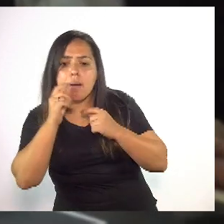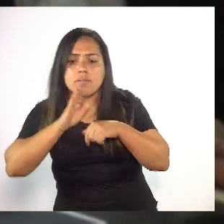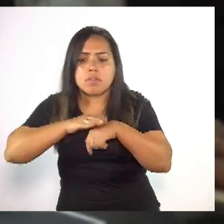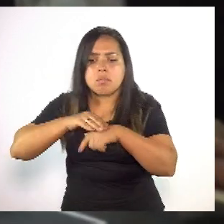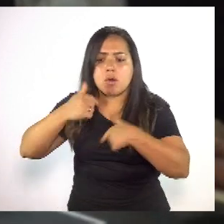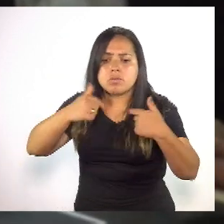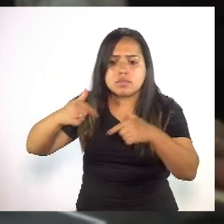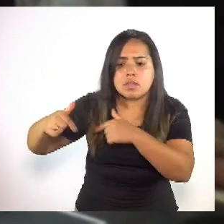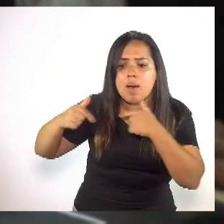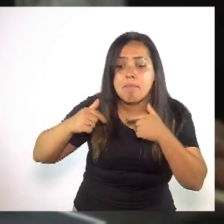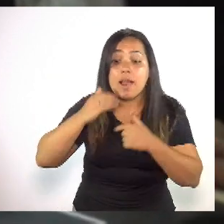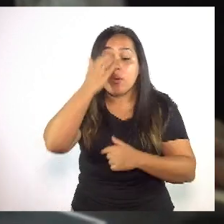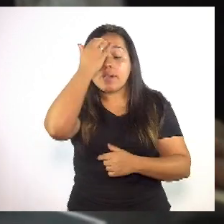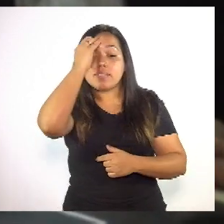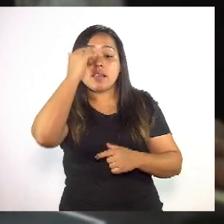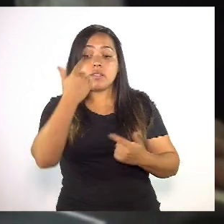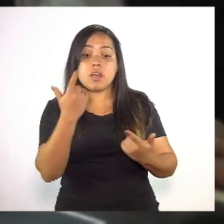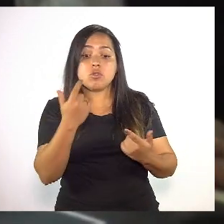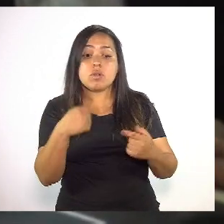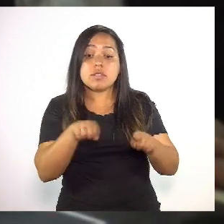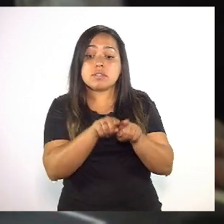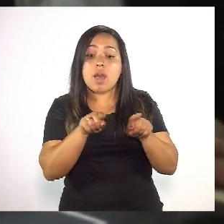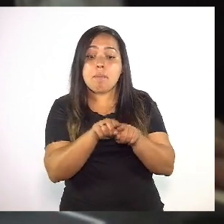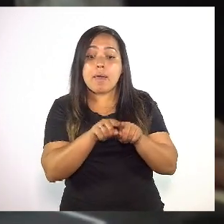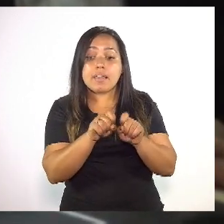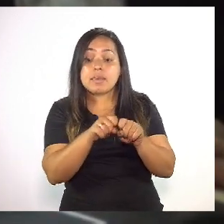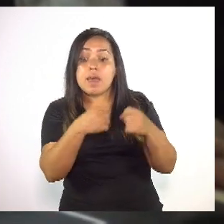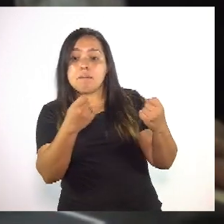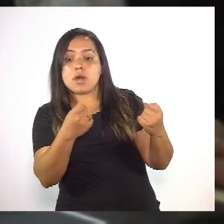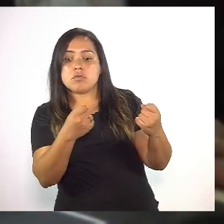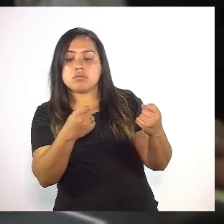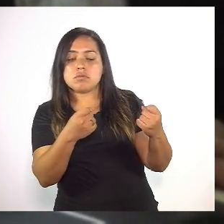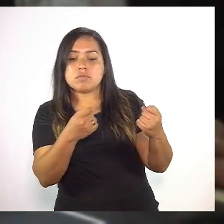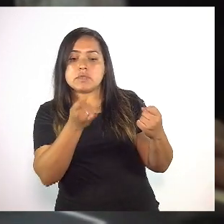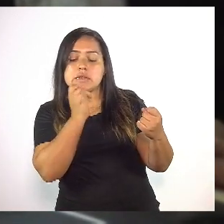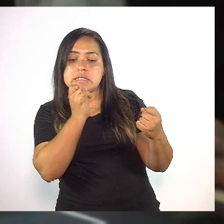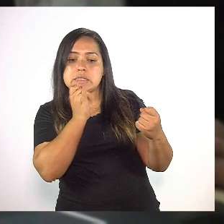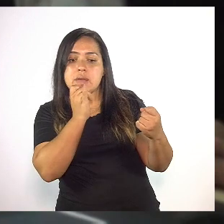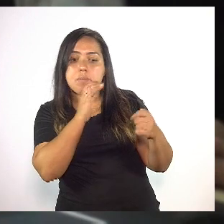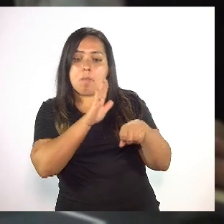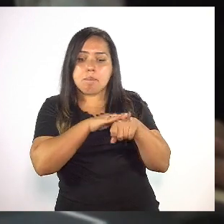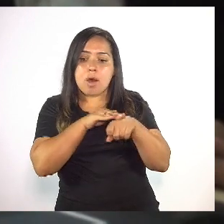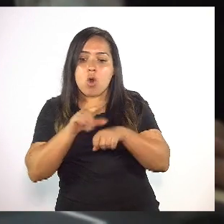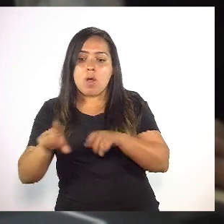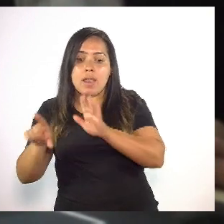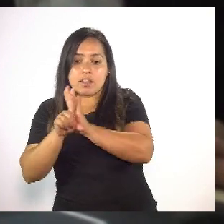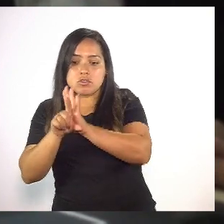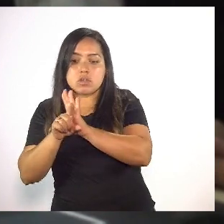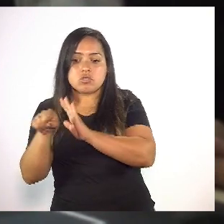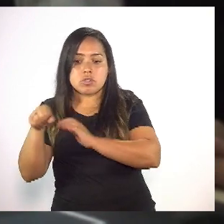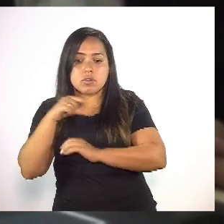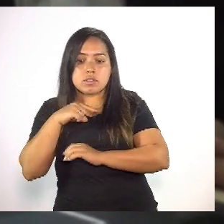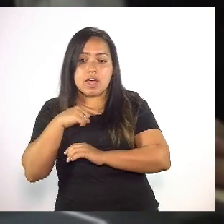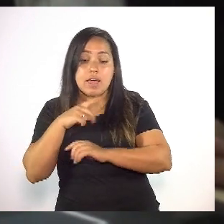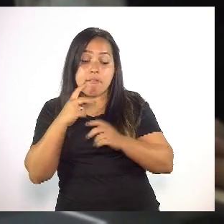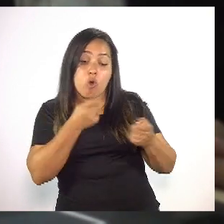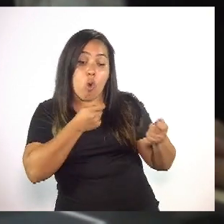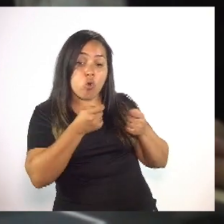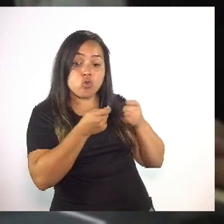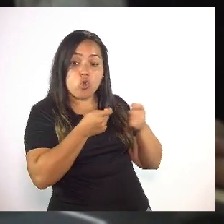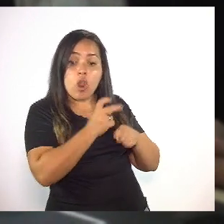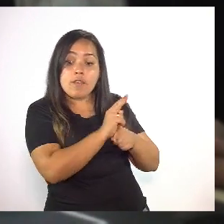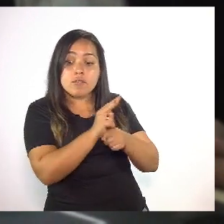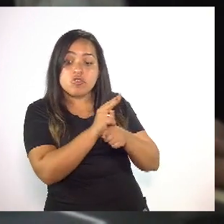debruçando, entendendo o funcionamento e cobrando, que é uma das principais funções do Legislativo, o correto funcionamento do Executivo. Então, agradecer